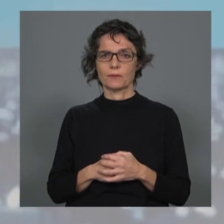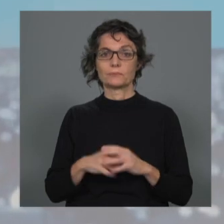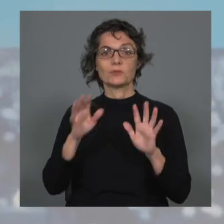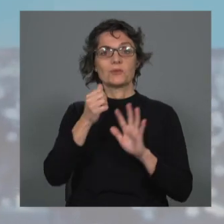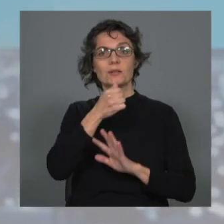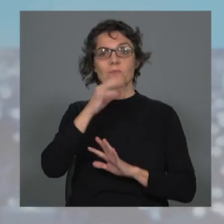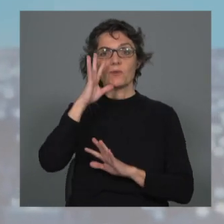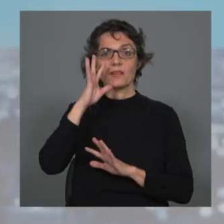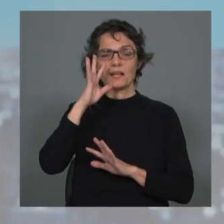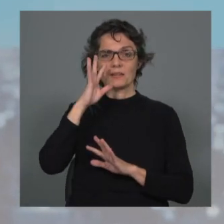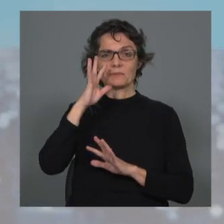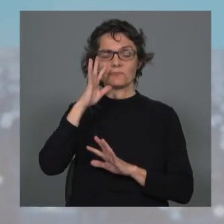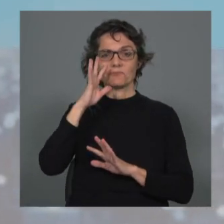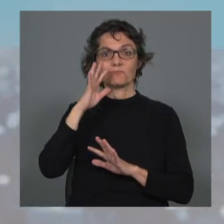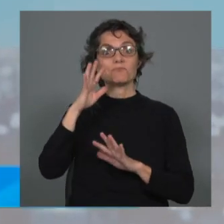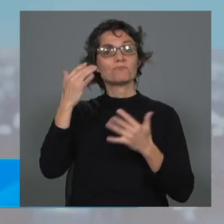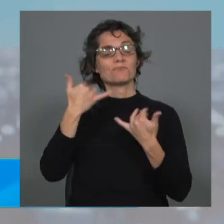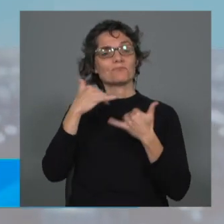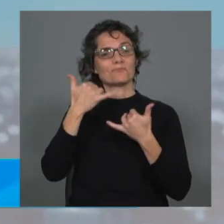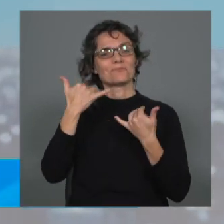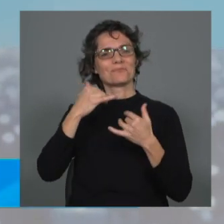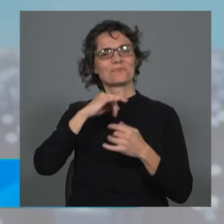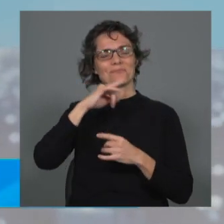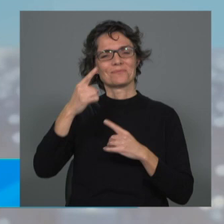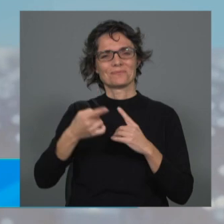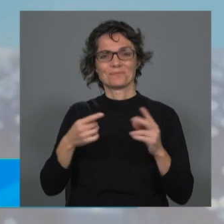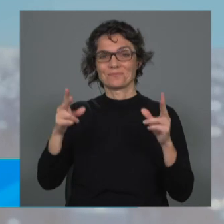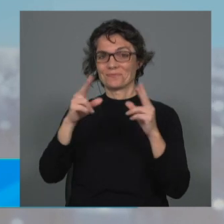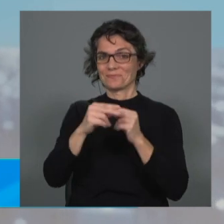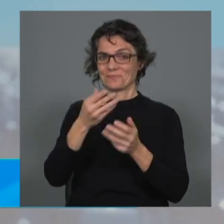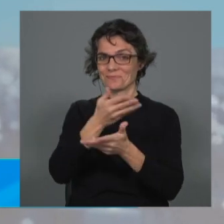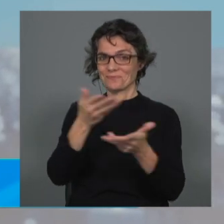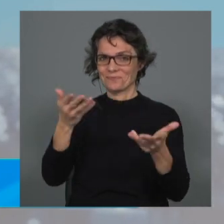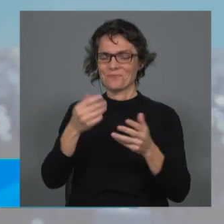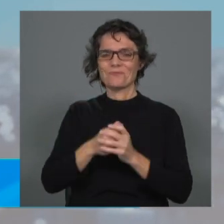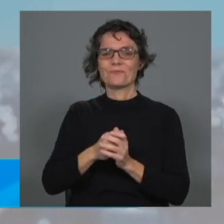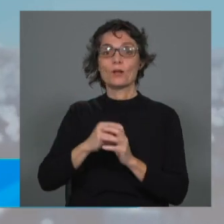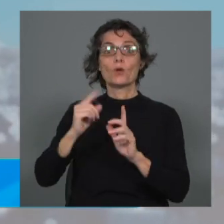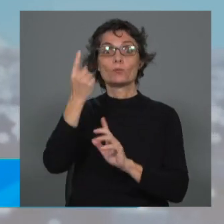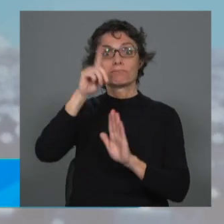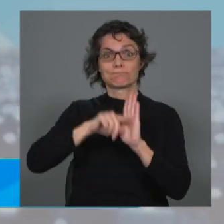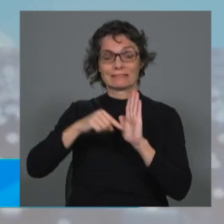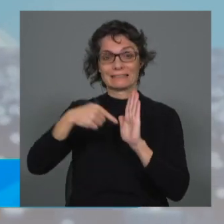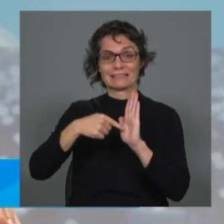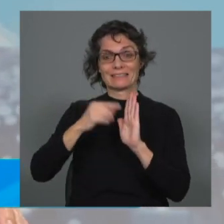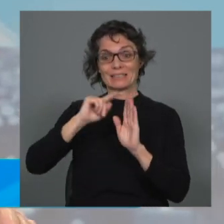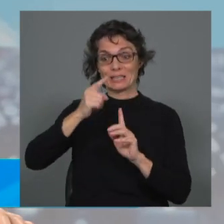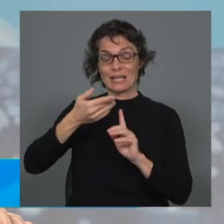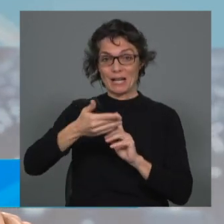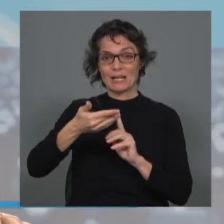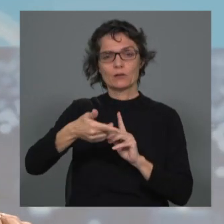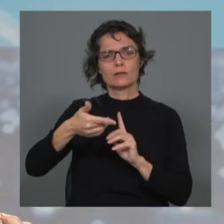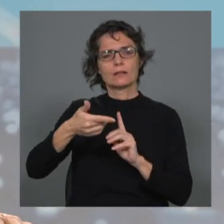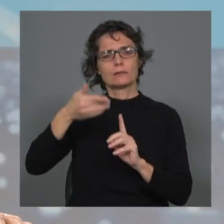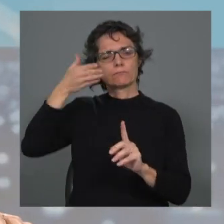Olá, muito boa tarde e votos de um feliz ano novo. No nosso primeiro programa deste ano, queremos fixar a nossa atenção na